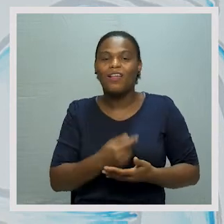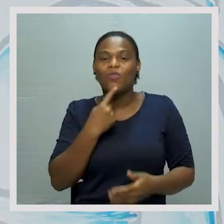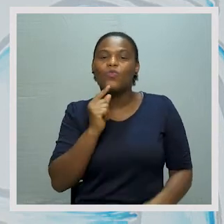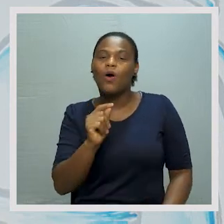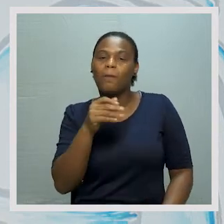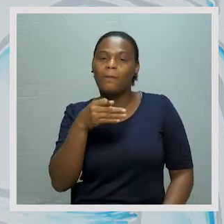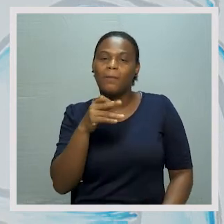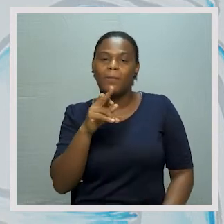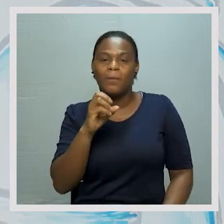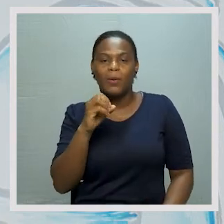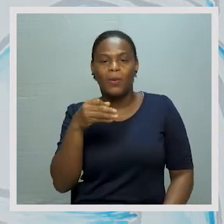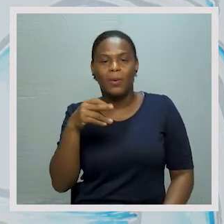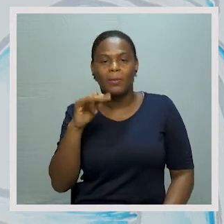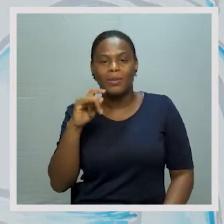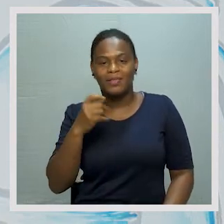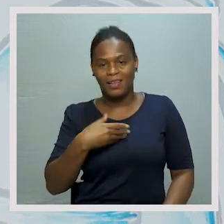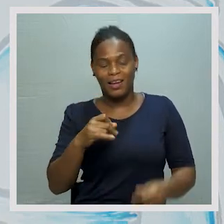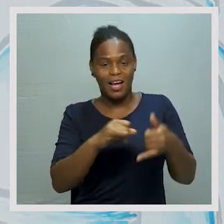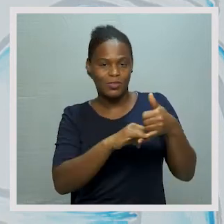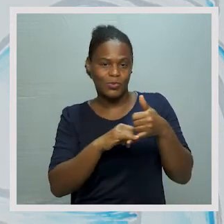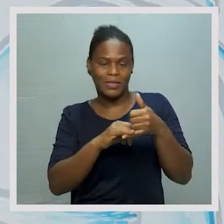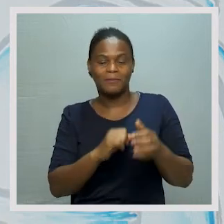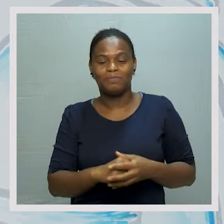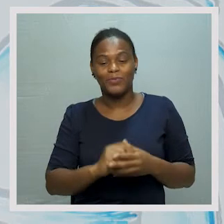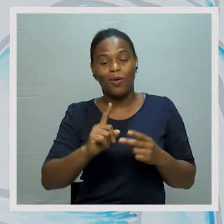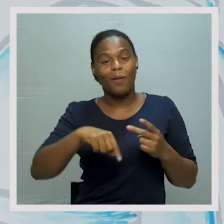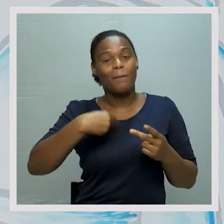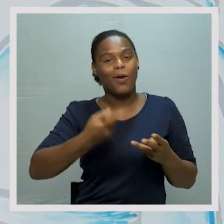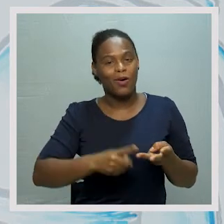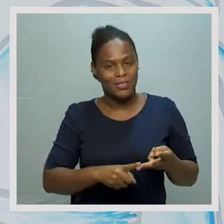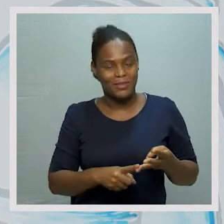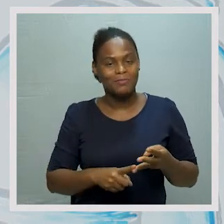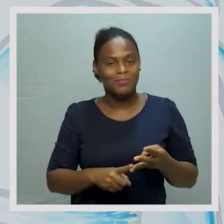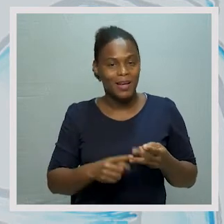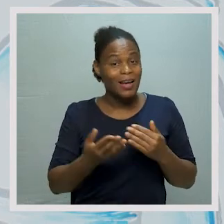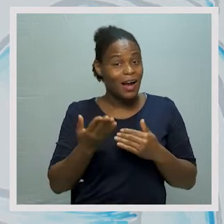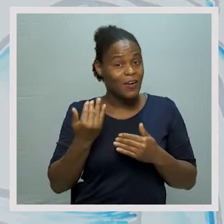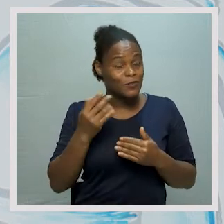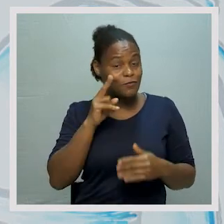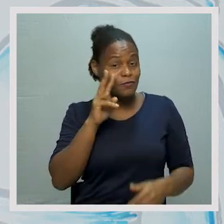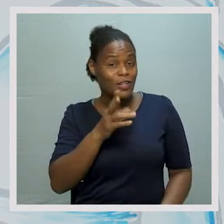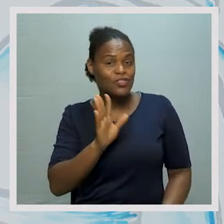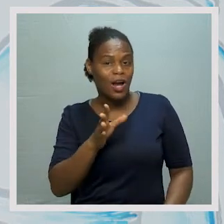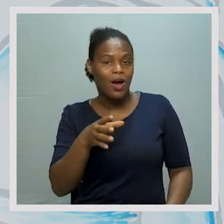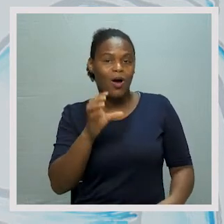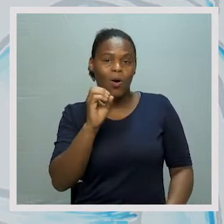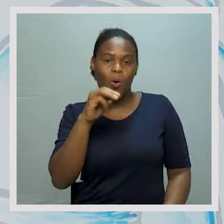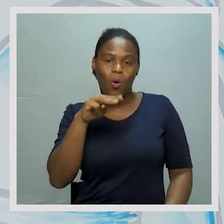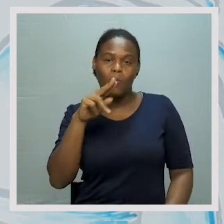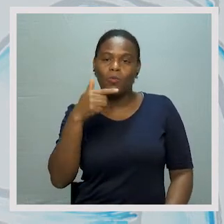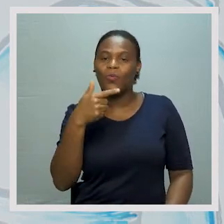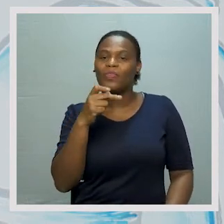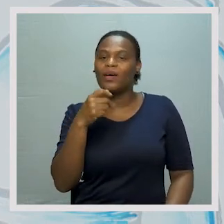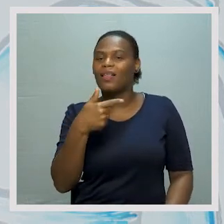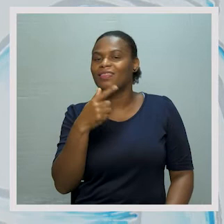propriedade associativa. Próxima propriedade. Nós já vimos a propriedade comutativa,